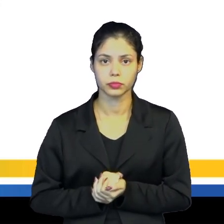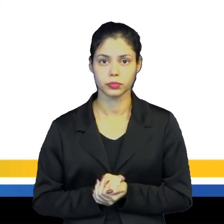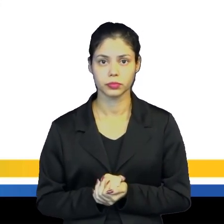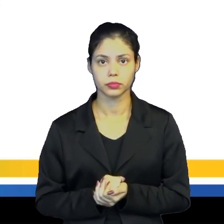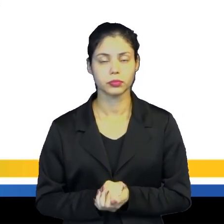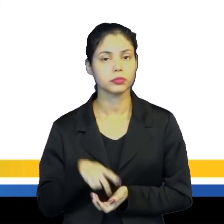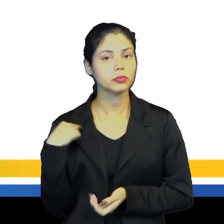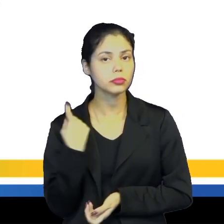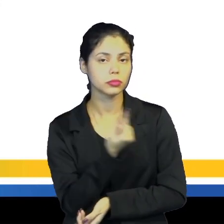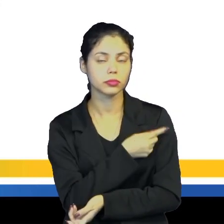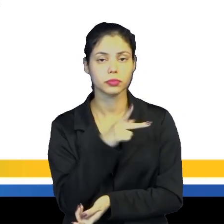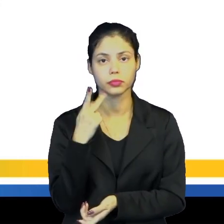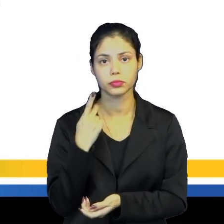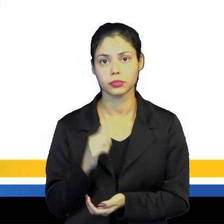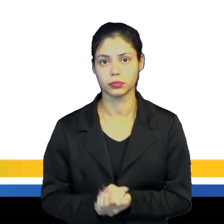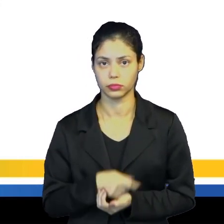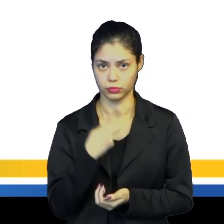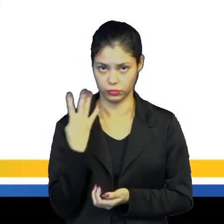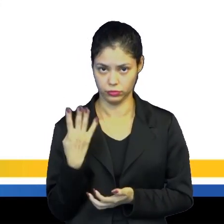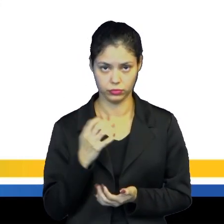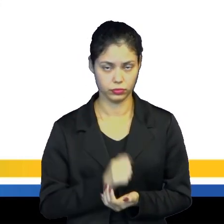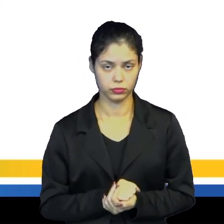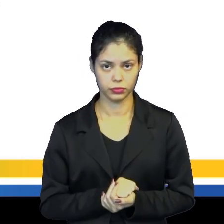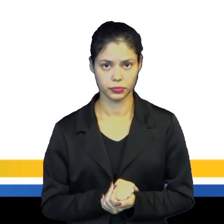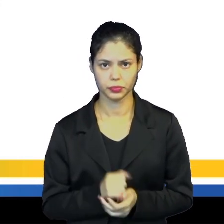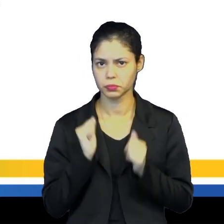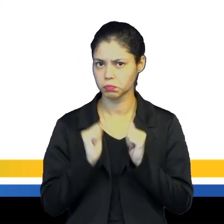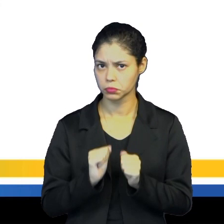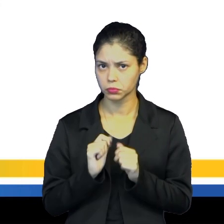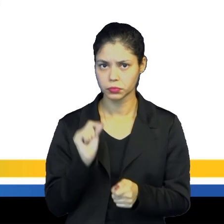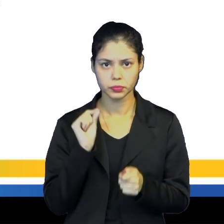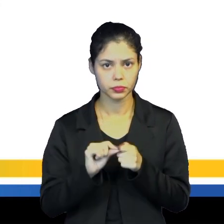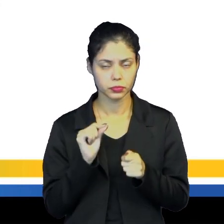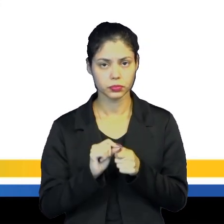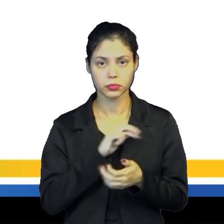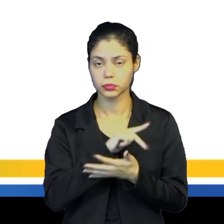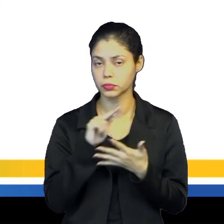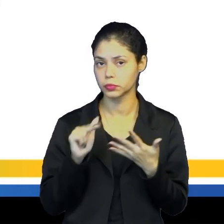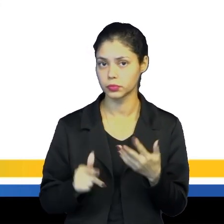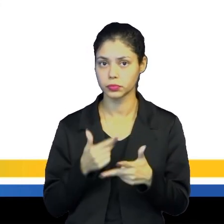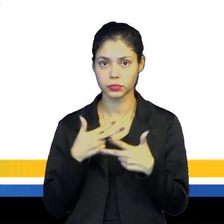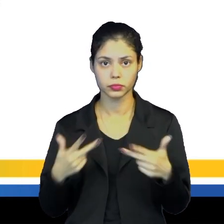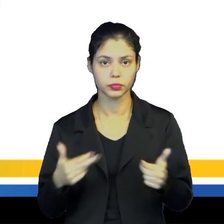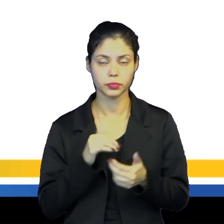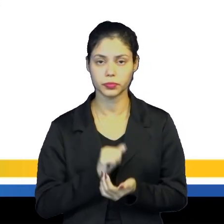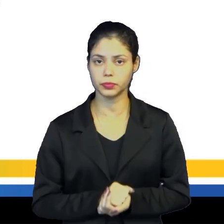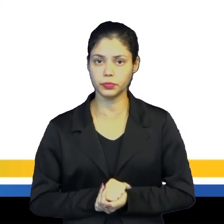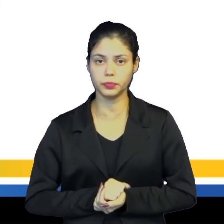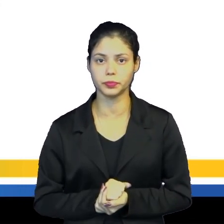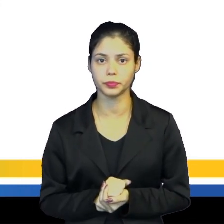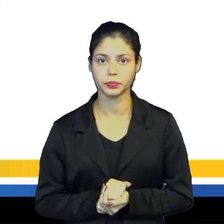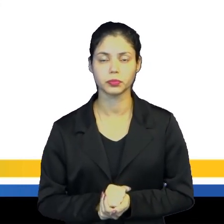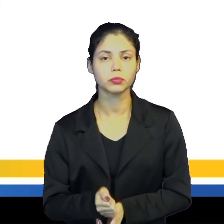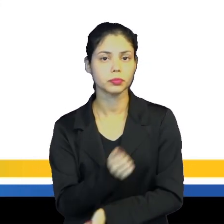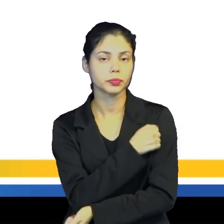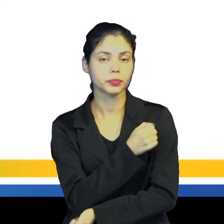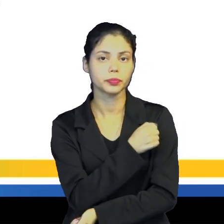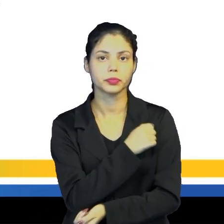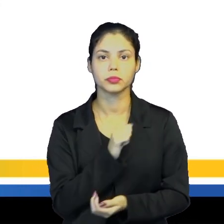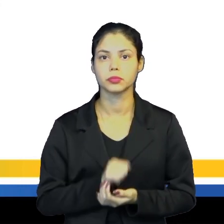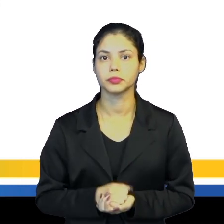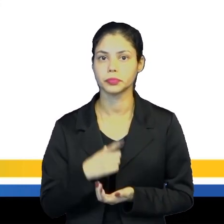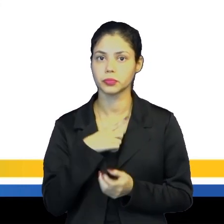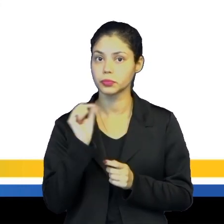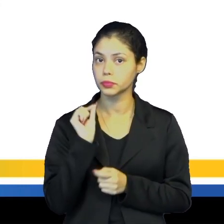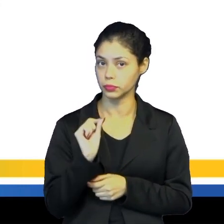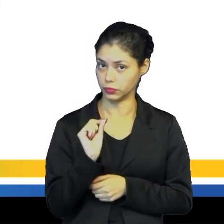nós estamos falando de quantitativos. Nós podemos fazer várias coisas, tá? Número de alunos na sala de aula.